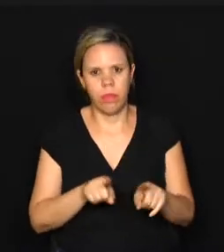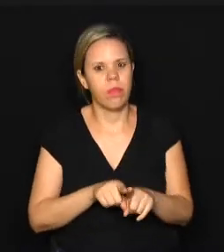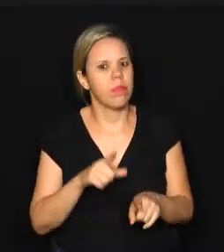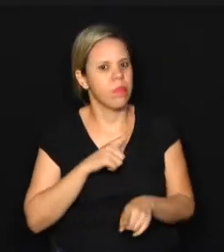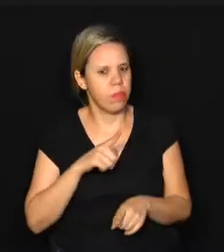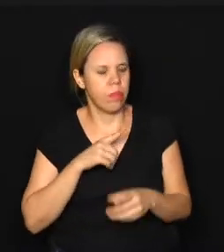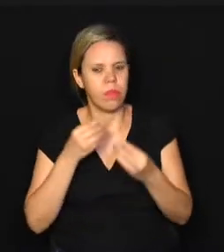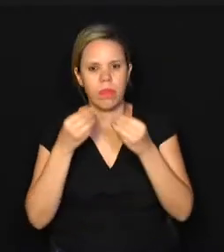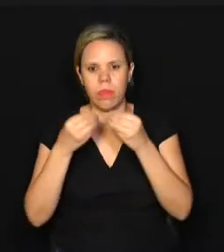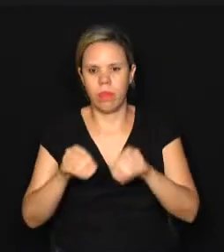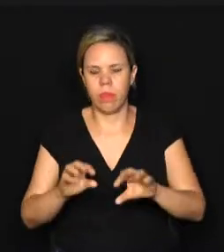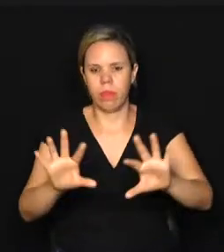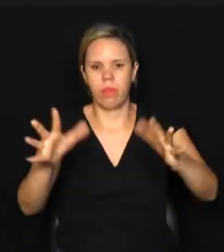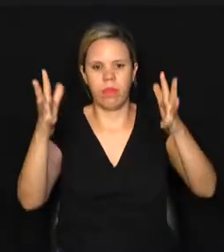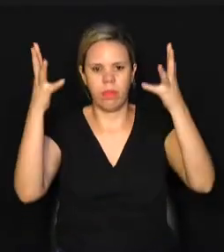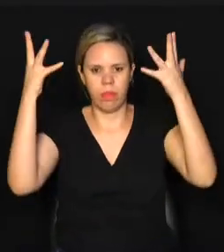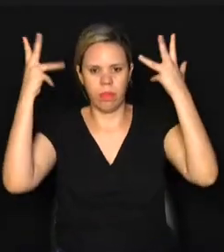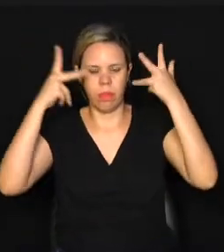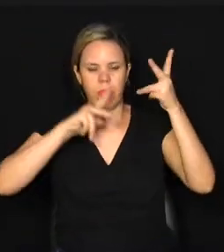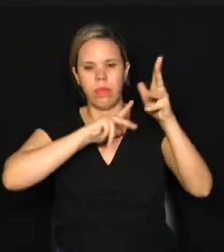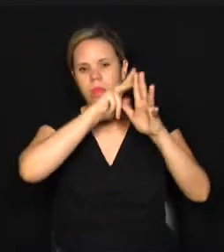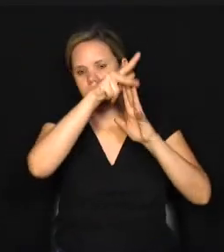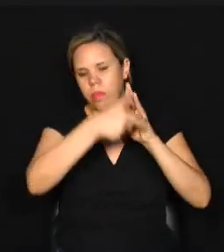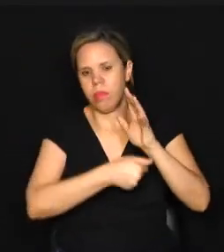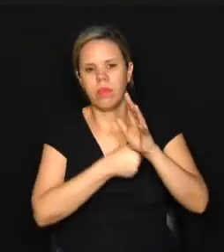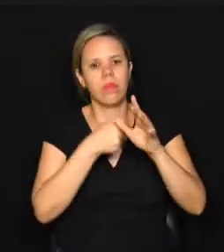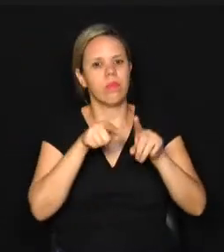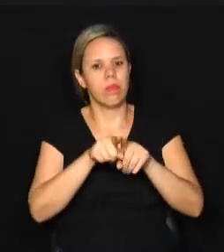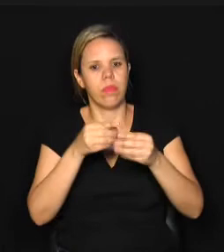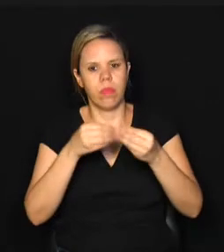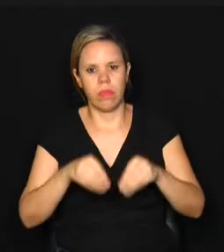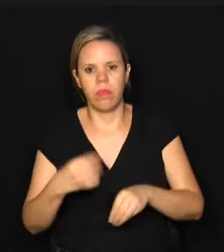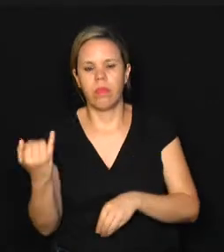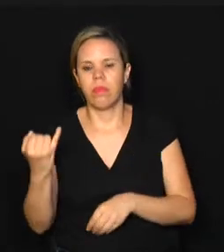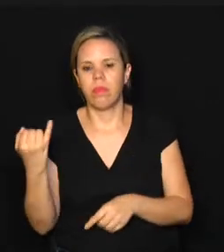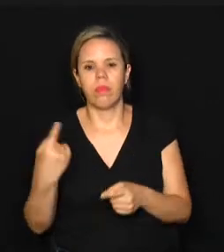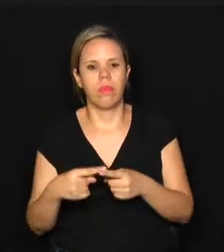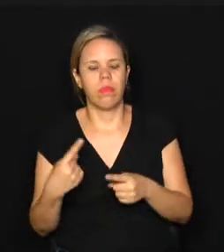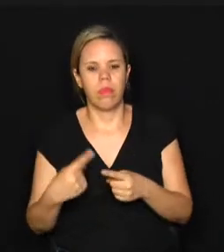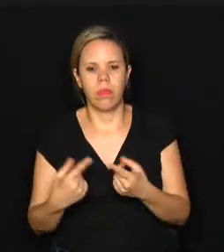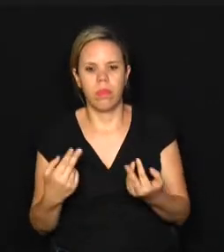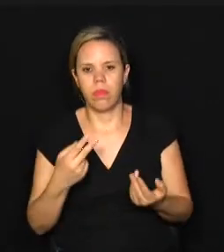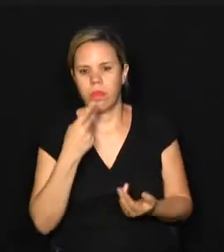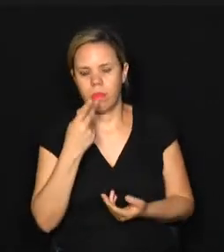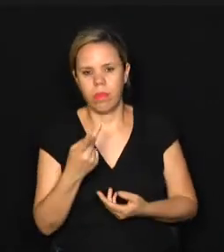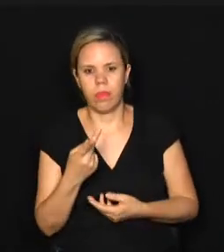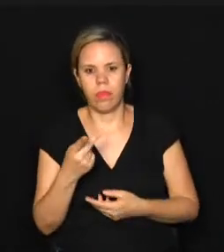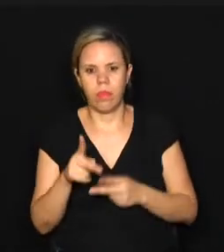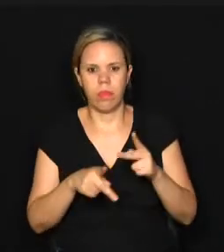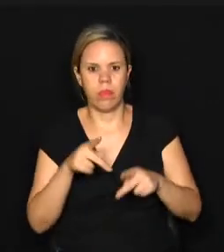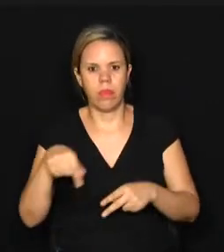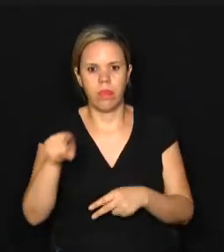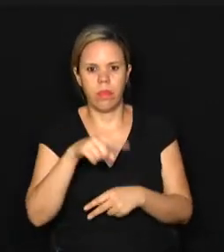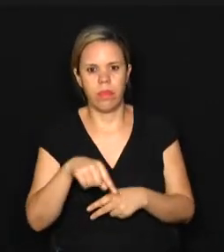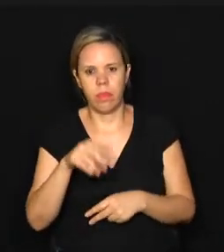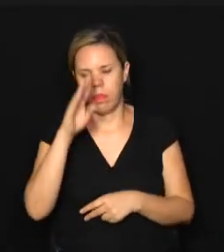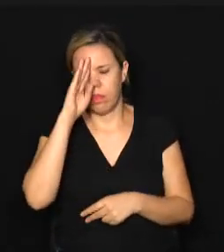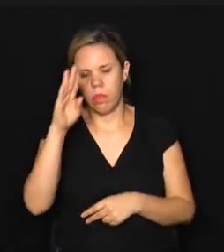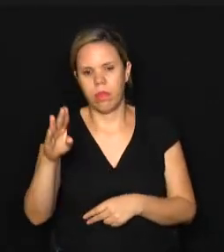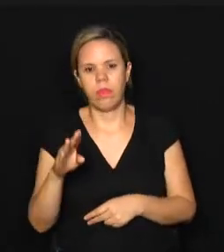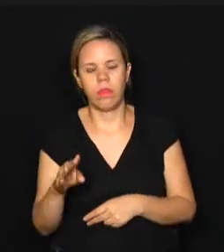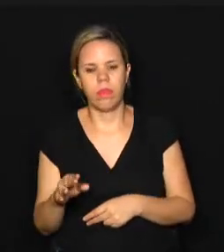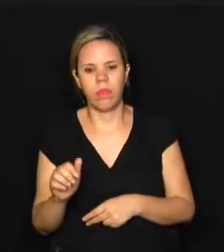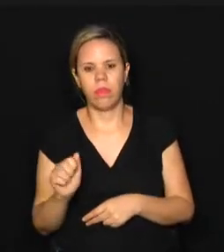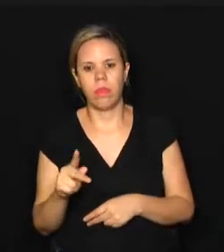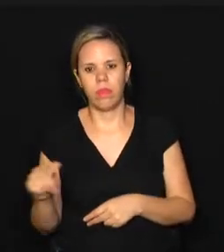impacto ambiental. É um impacto muito significativo, porque, como já comentaram o pessoal, principalmente aí da